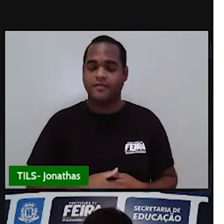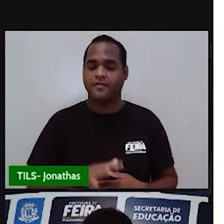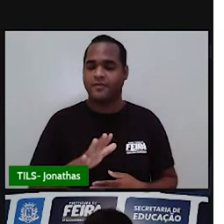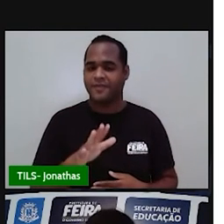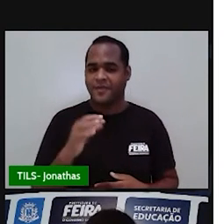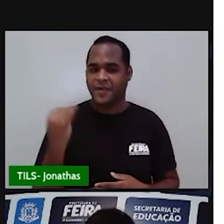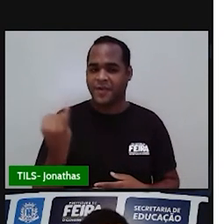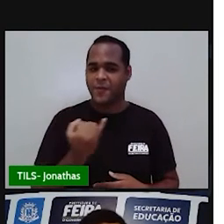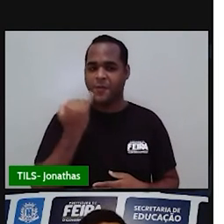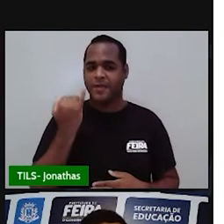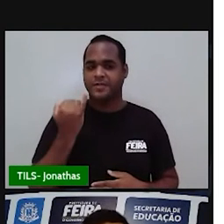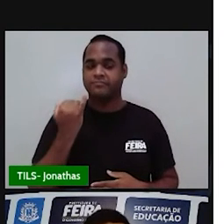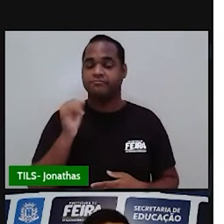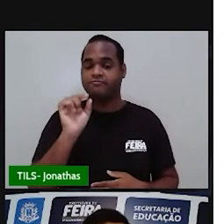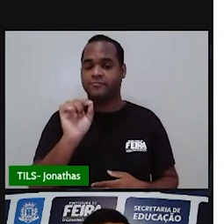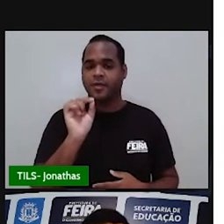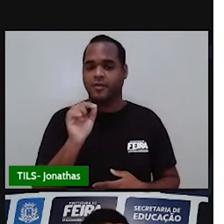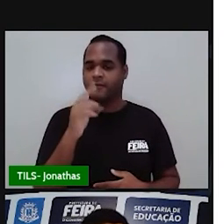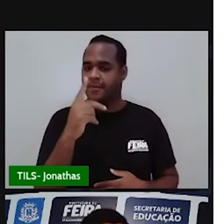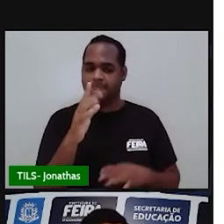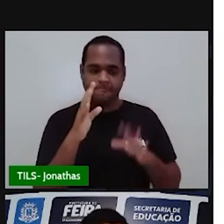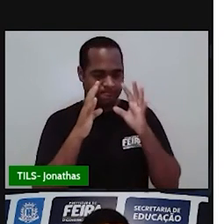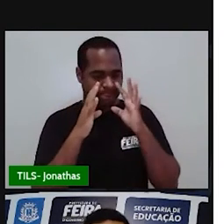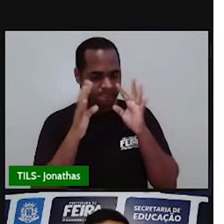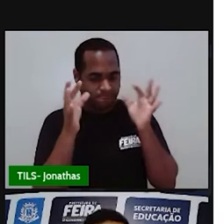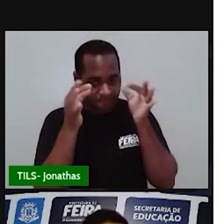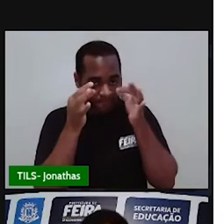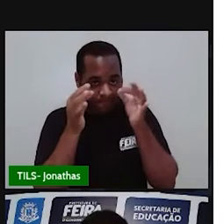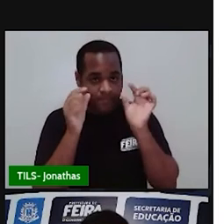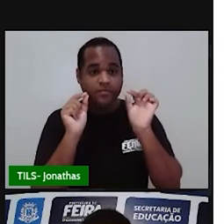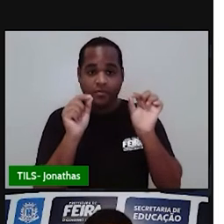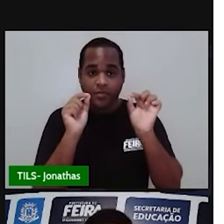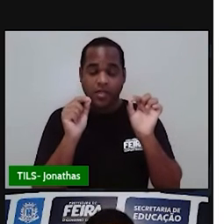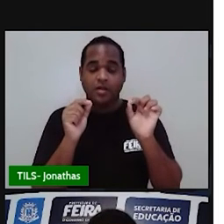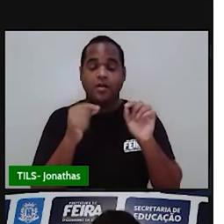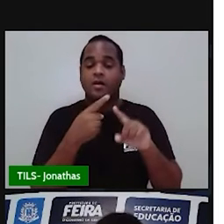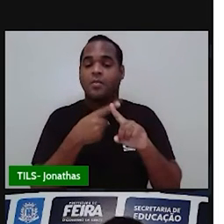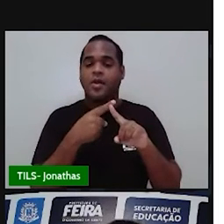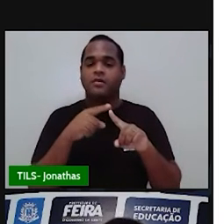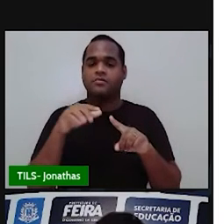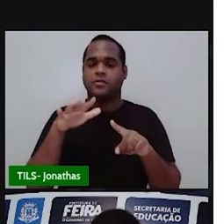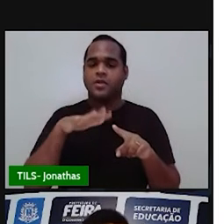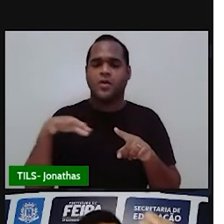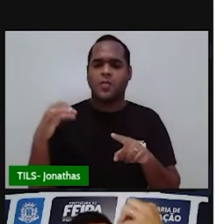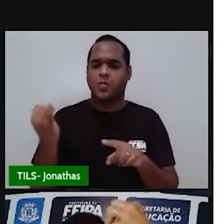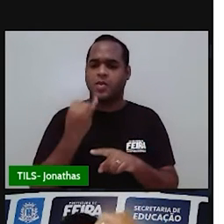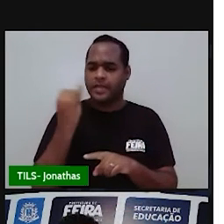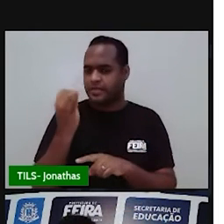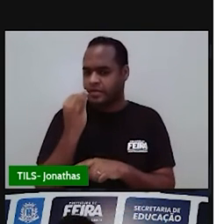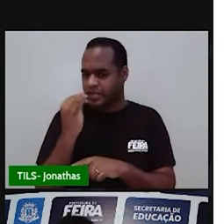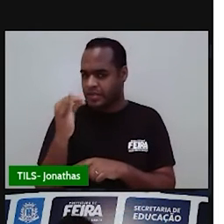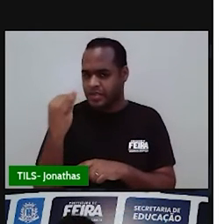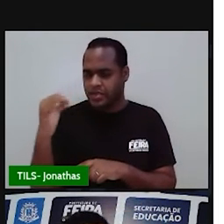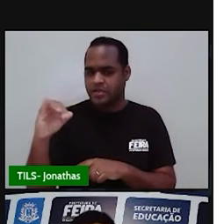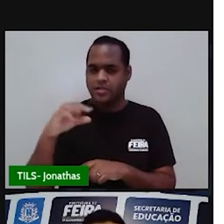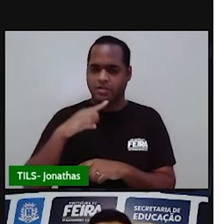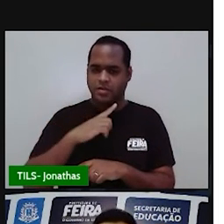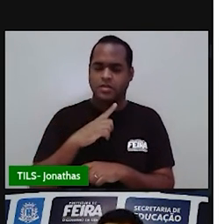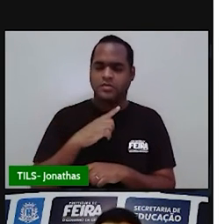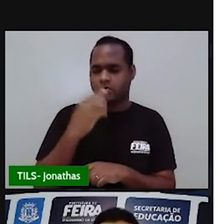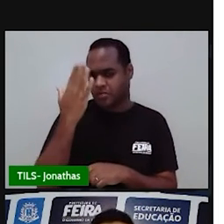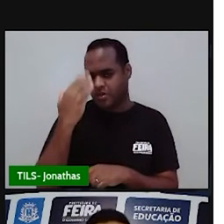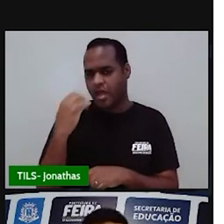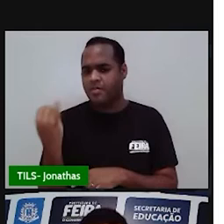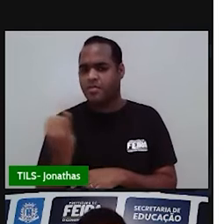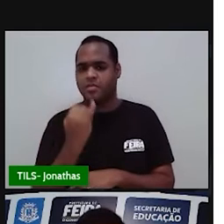só, presta atenção aqui. Por que que é importante a gente saber